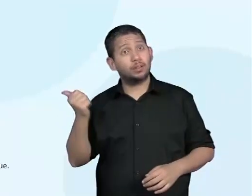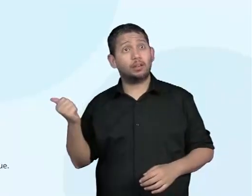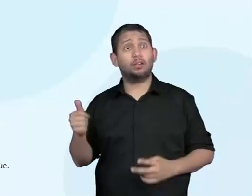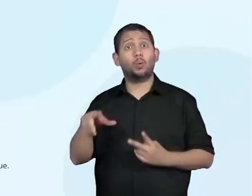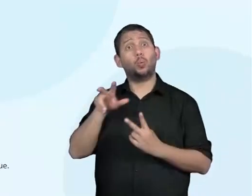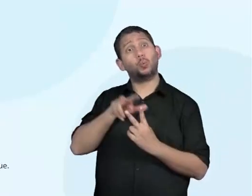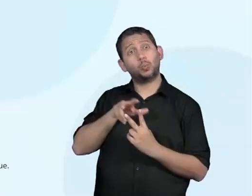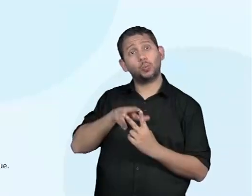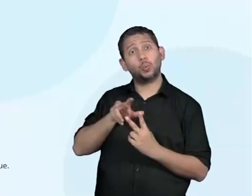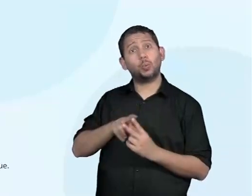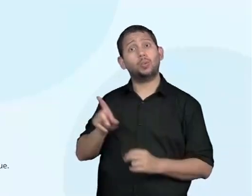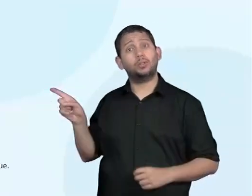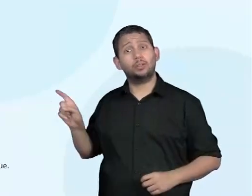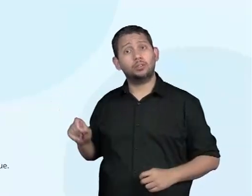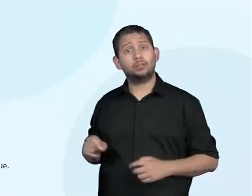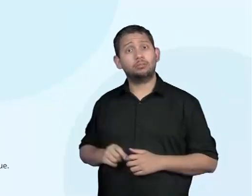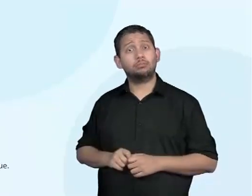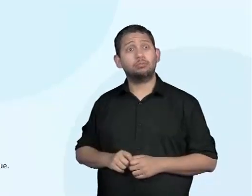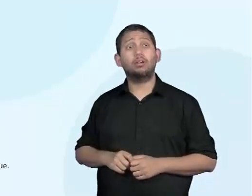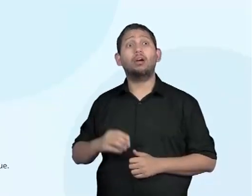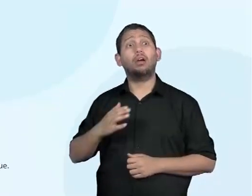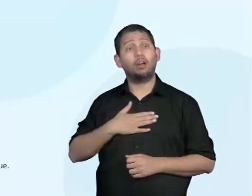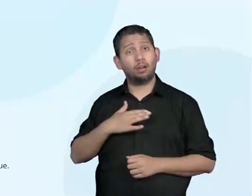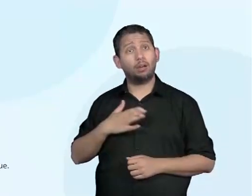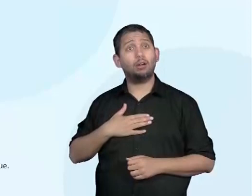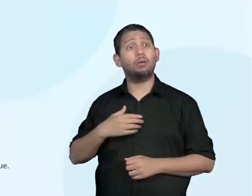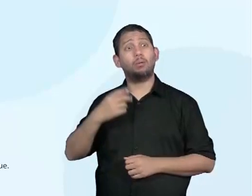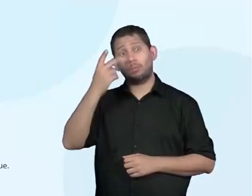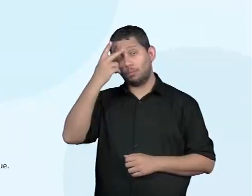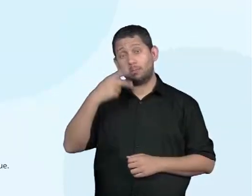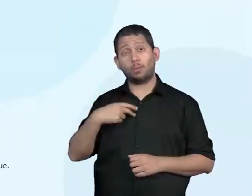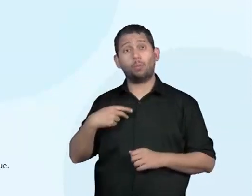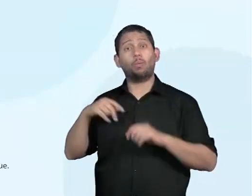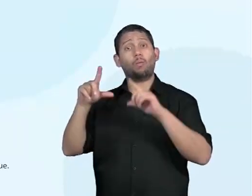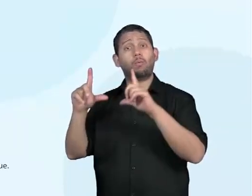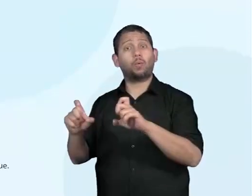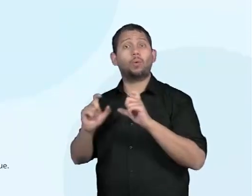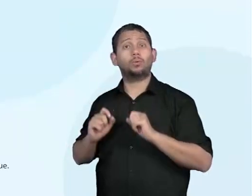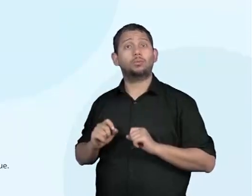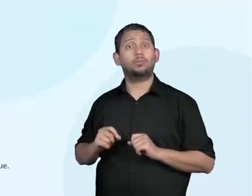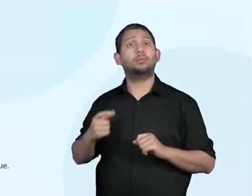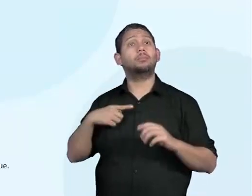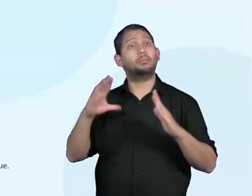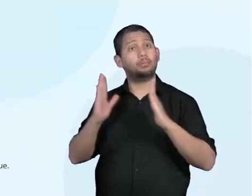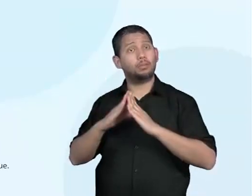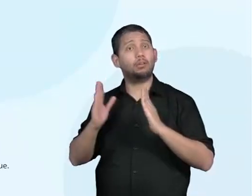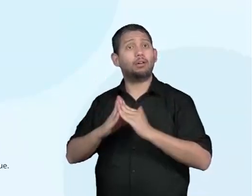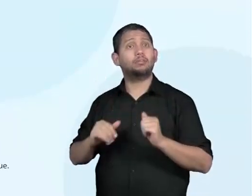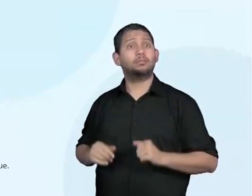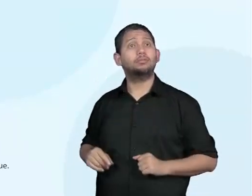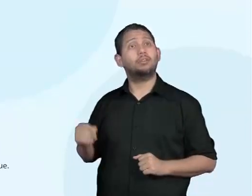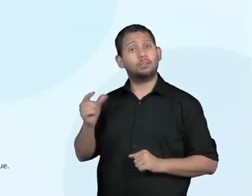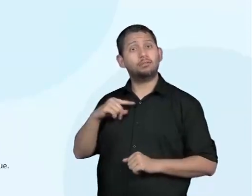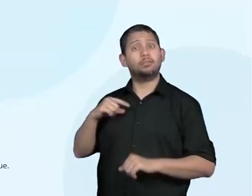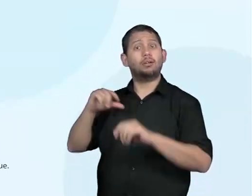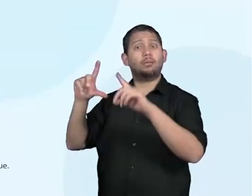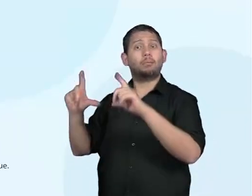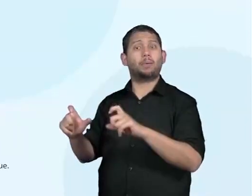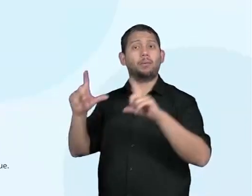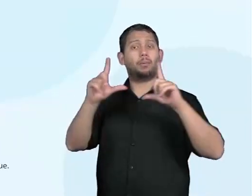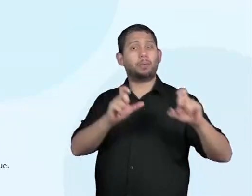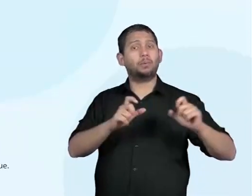duas imagens foram fotos que eu tirei de alguns rádios que eu tenho em casa. Então, eu tenho aí na